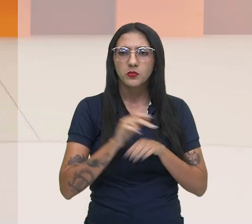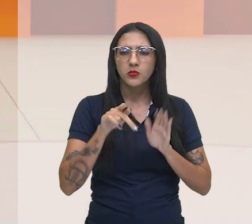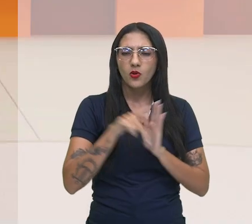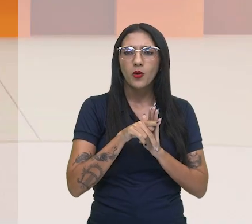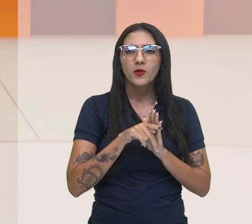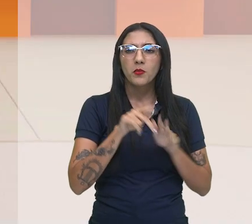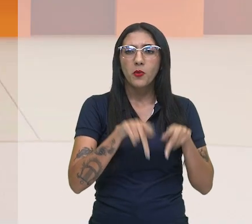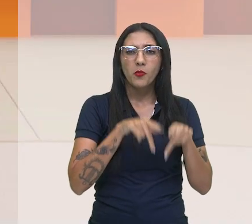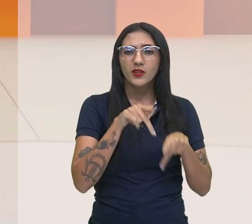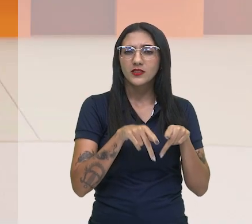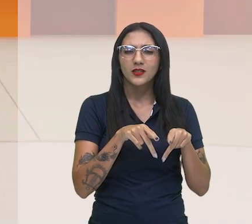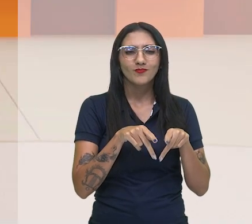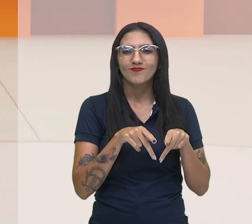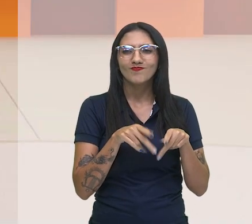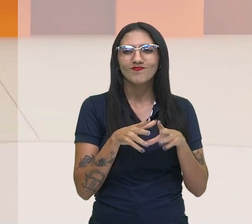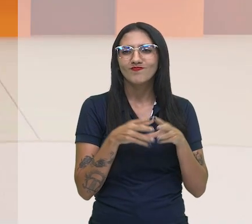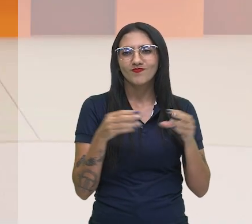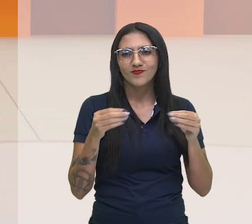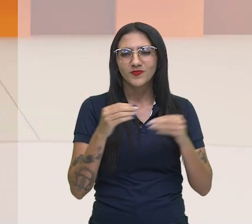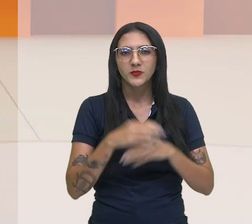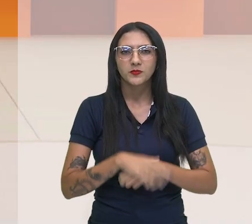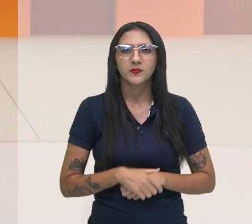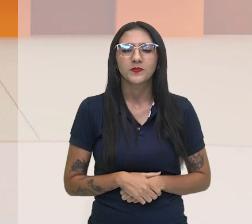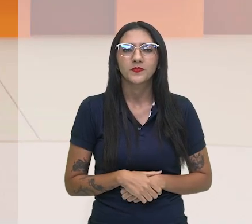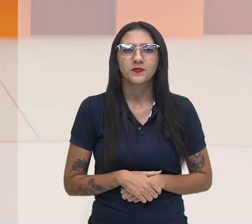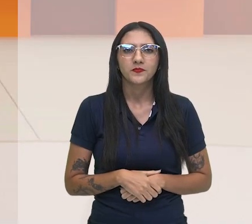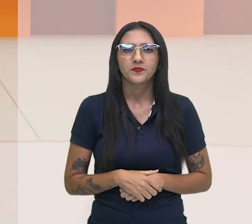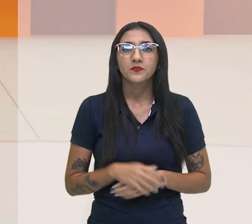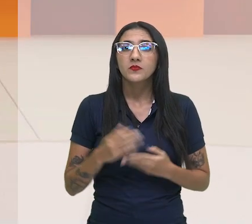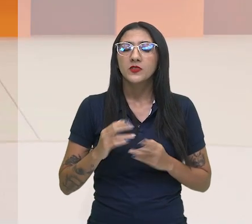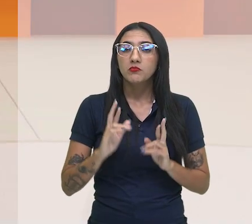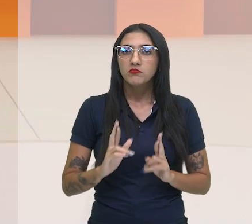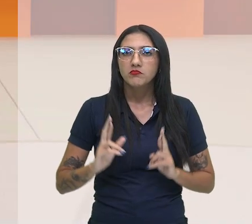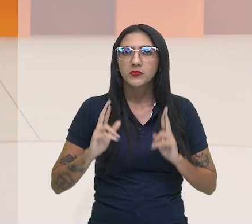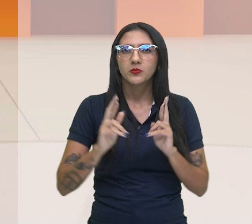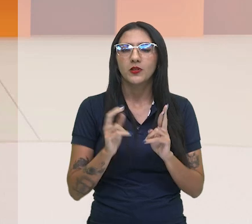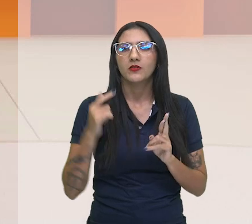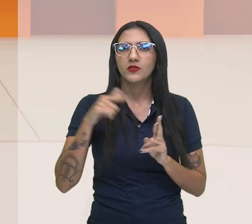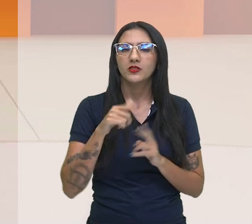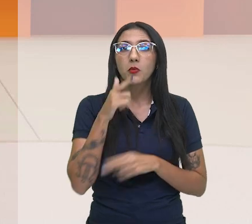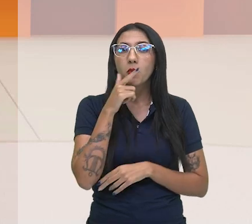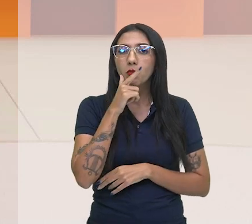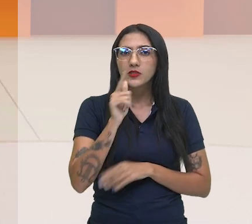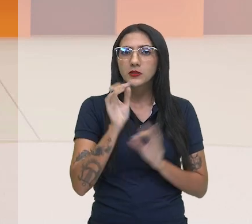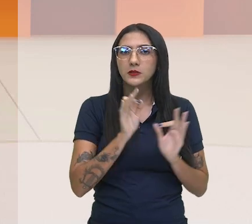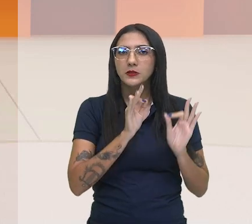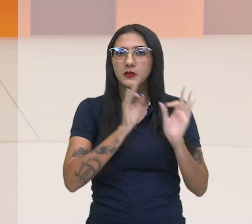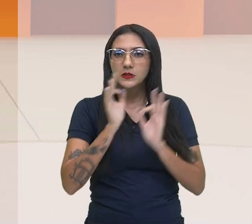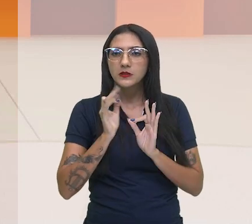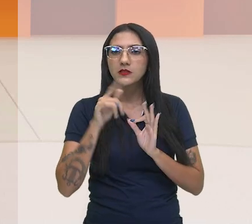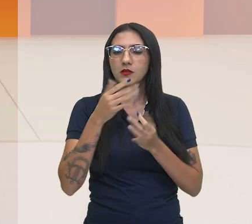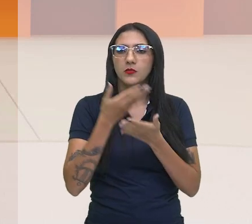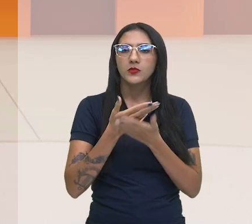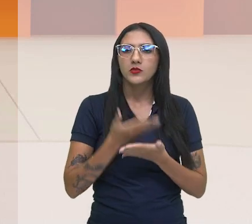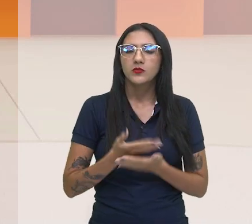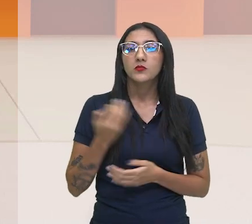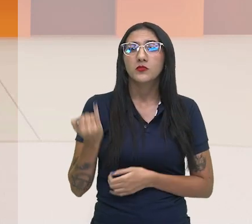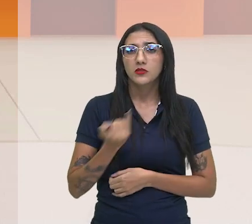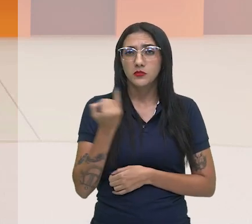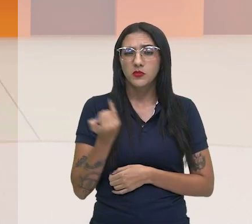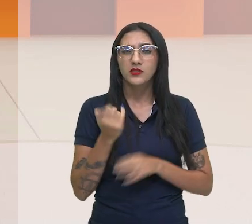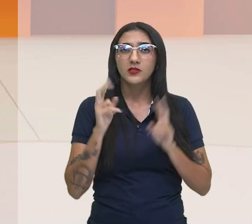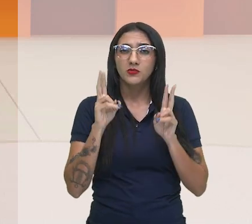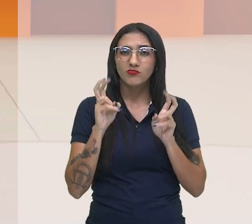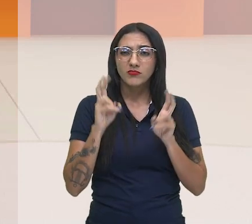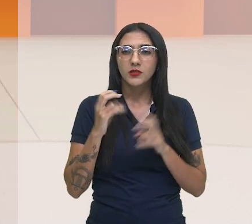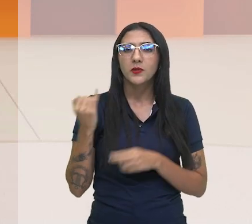terra. Perfeito, então? Então, eu espero que vocês tenham conseguido acompanhar. É uma aula extremamente importante, é um assunto